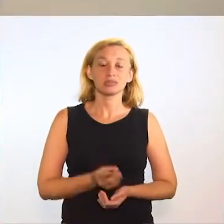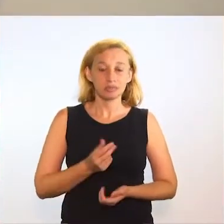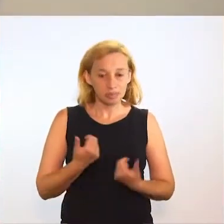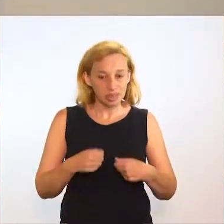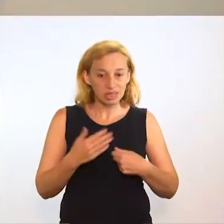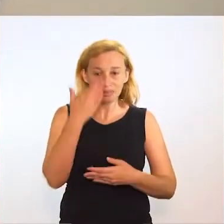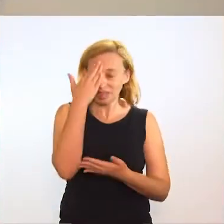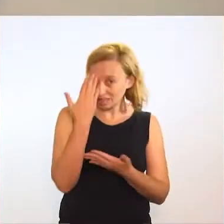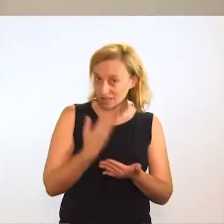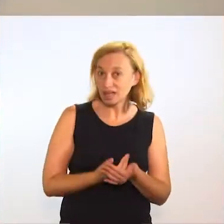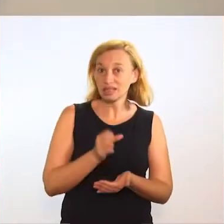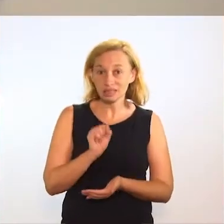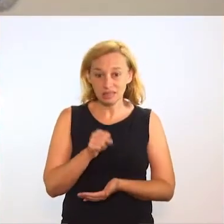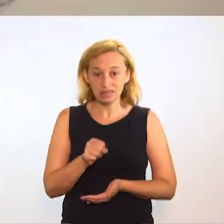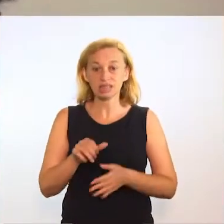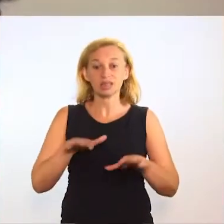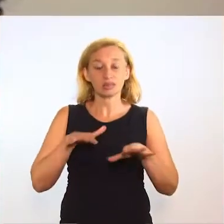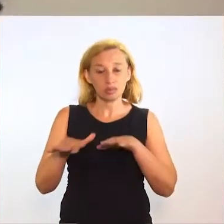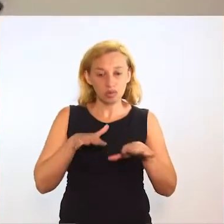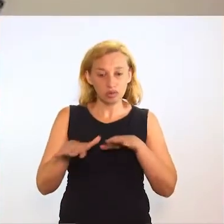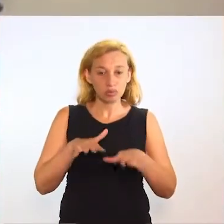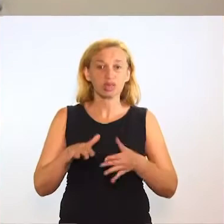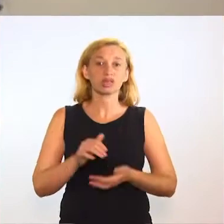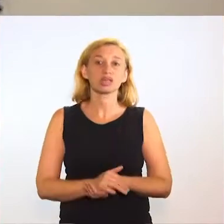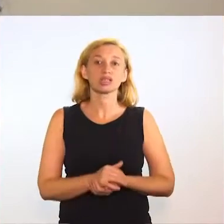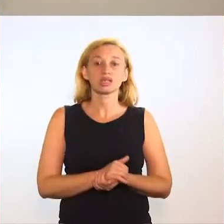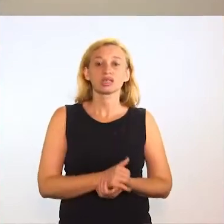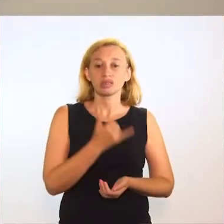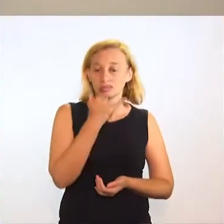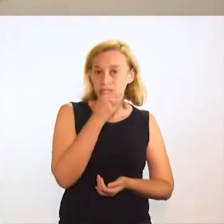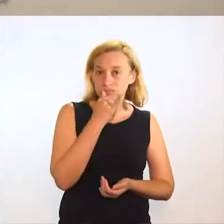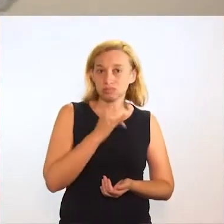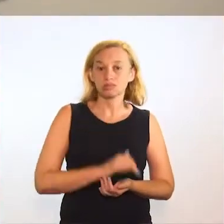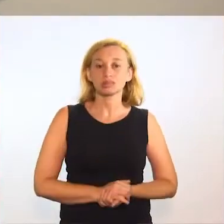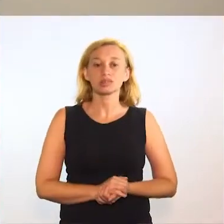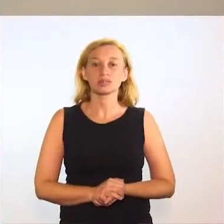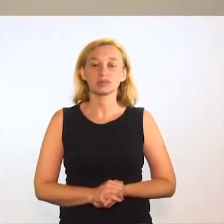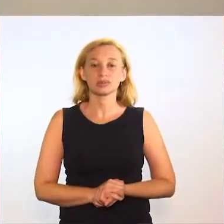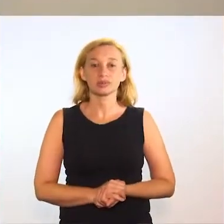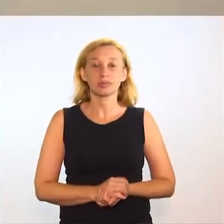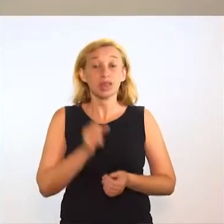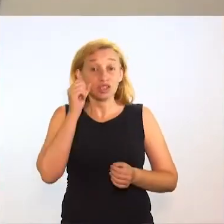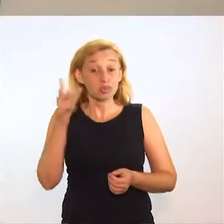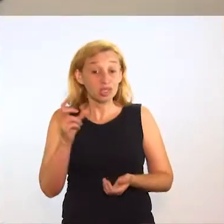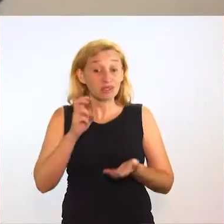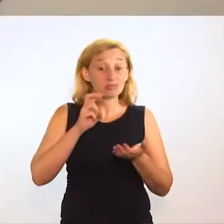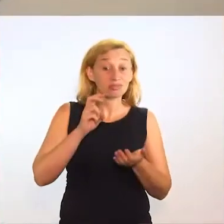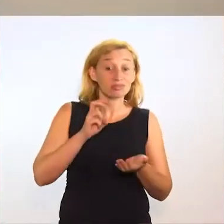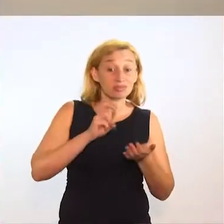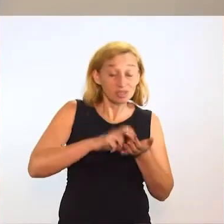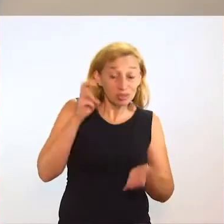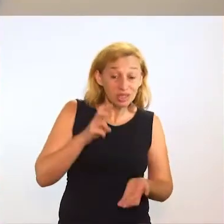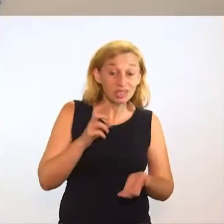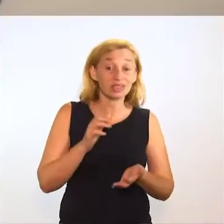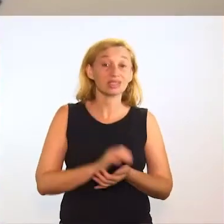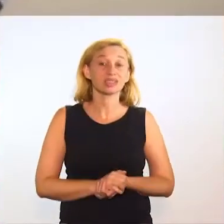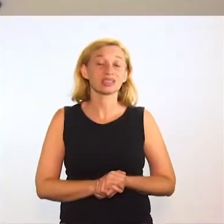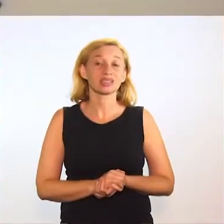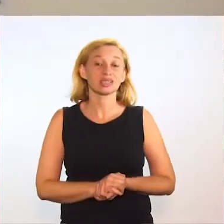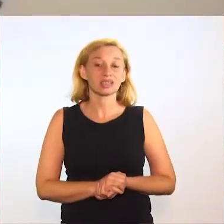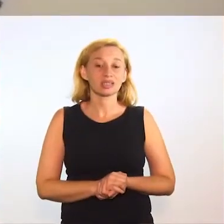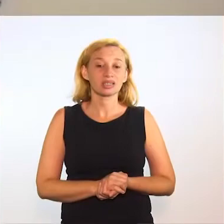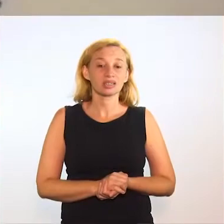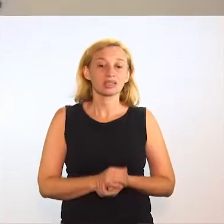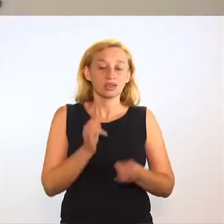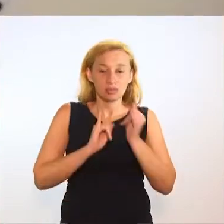gente acredita, né? Que é com essa energia que a gente se movimenta, é com essa energia que faz com que a gente acorde cedo, vá dormir tarde,